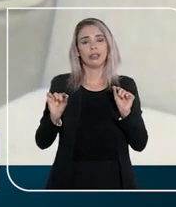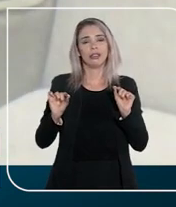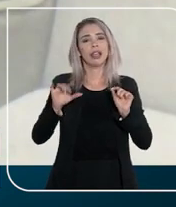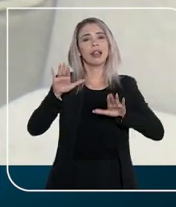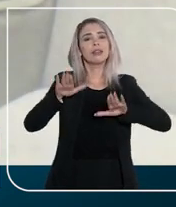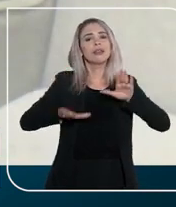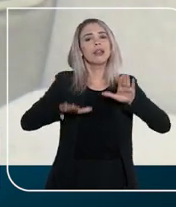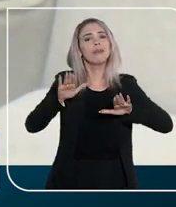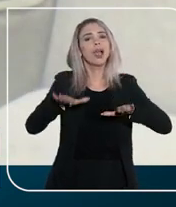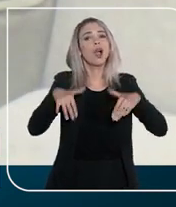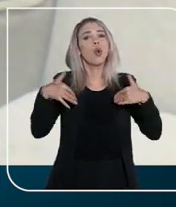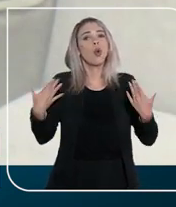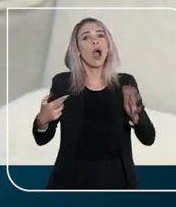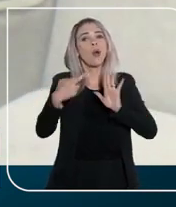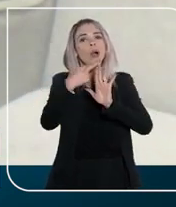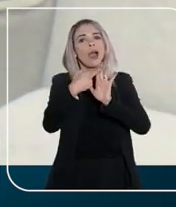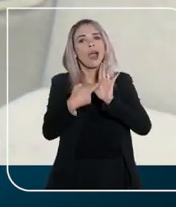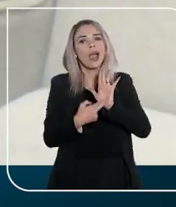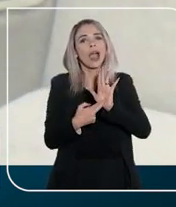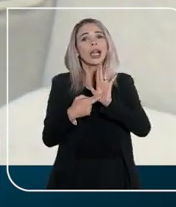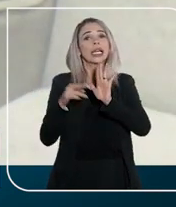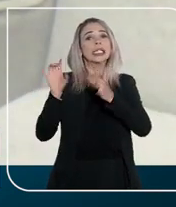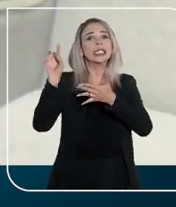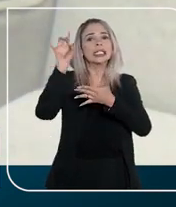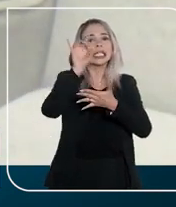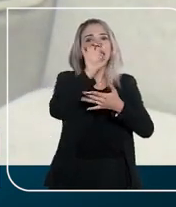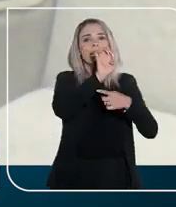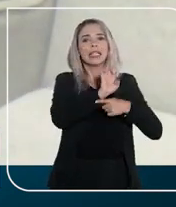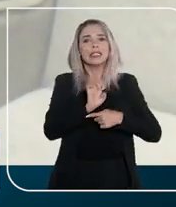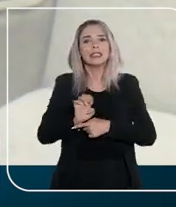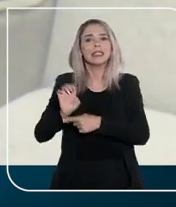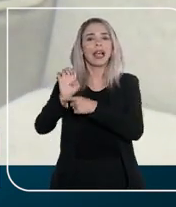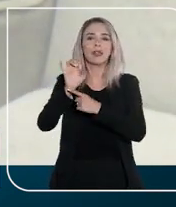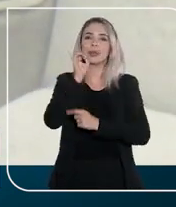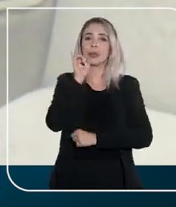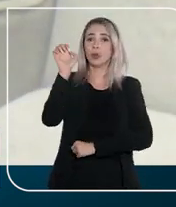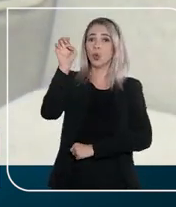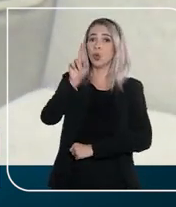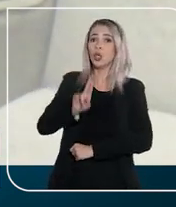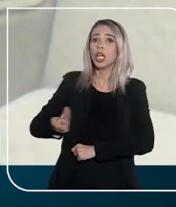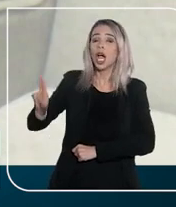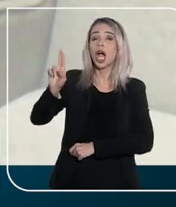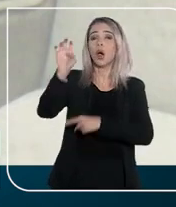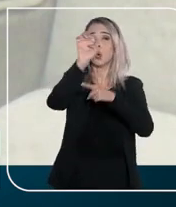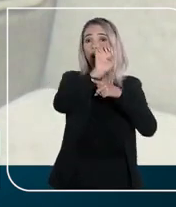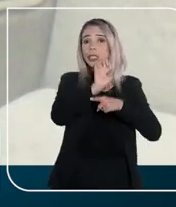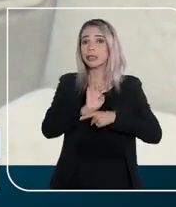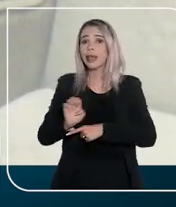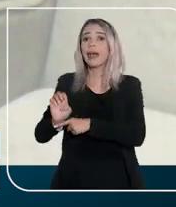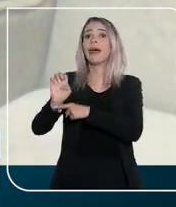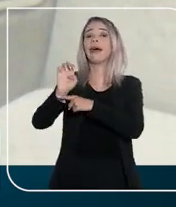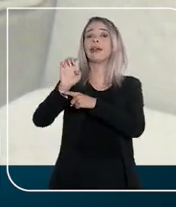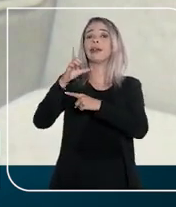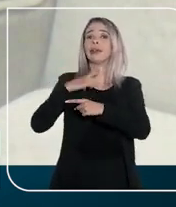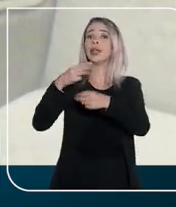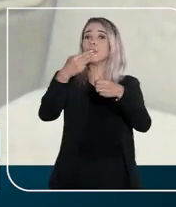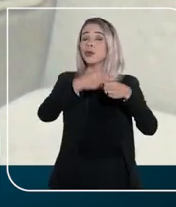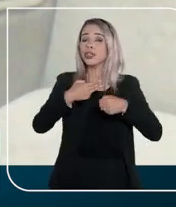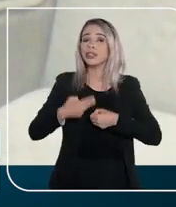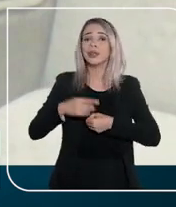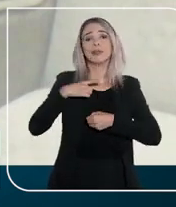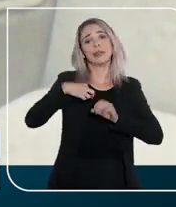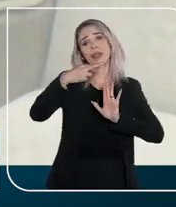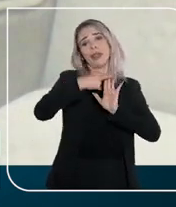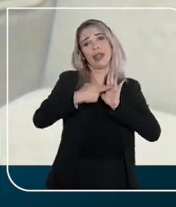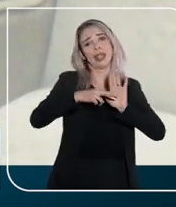do regramento de cada ente federativo. Então, a União tem a sua lei, vários estados da federação também, municípios,